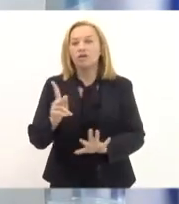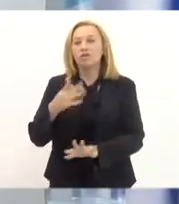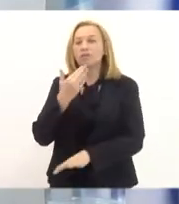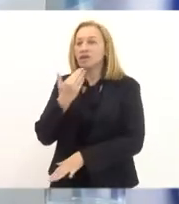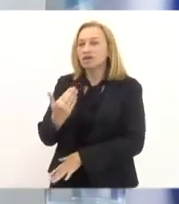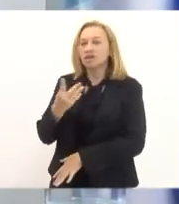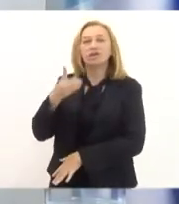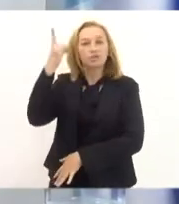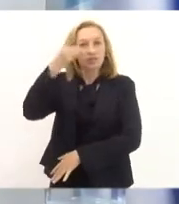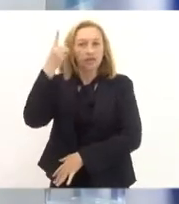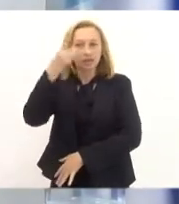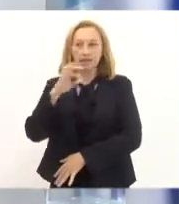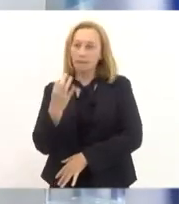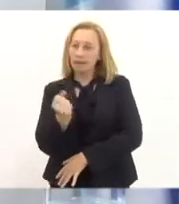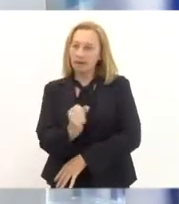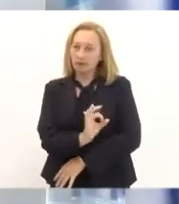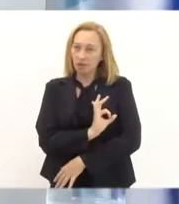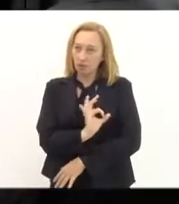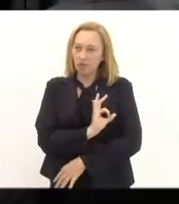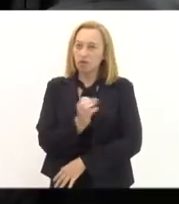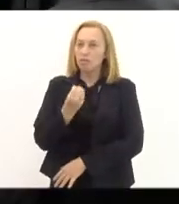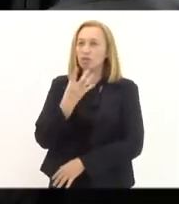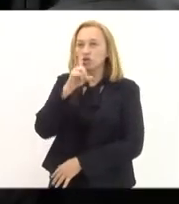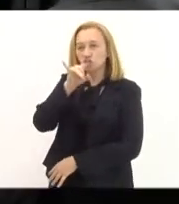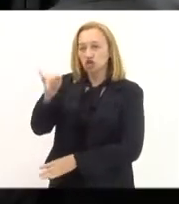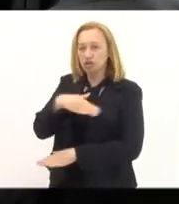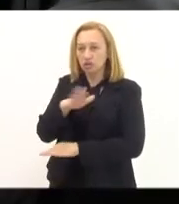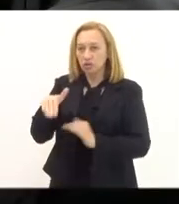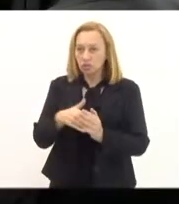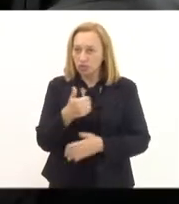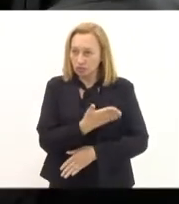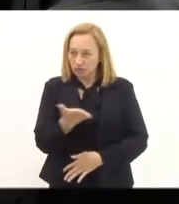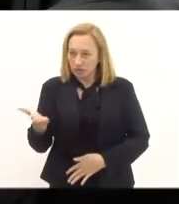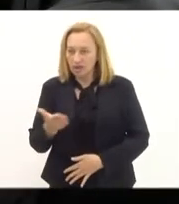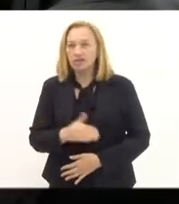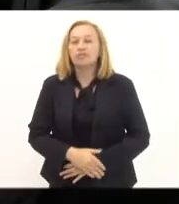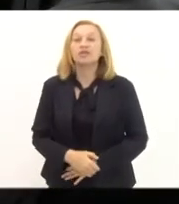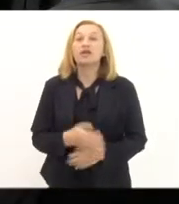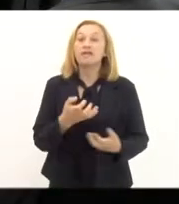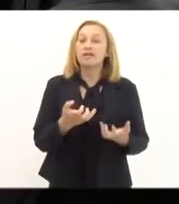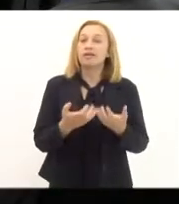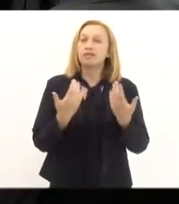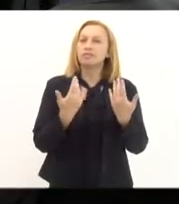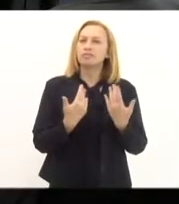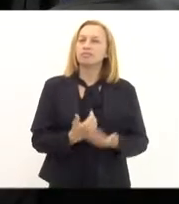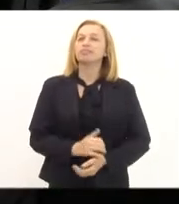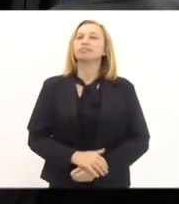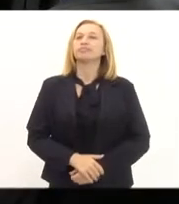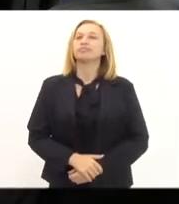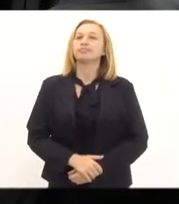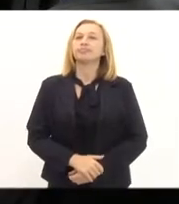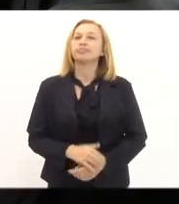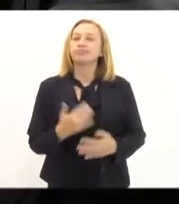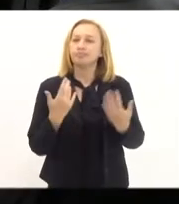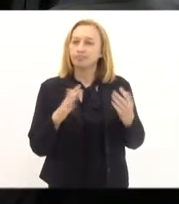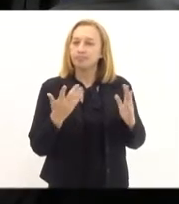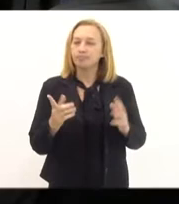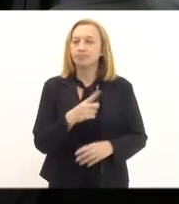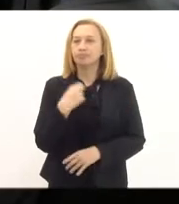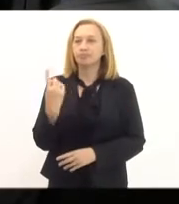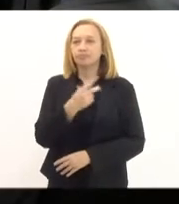Nova deputada Marta voz Bom dia a todas e todos eu quero saudar aqui a nossa